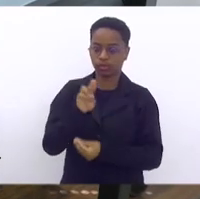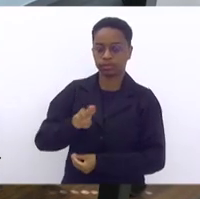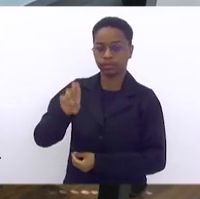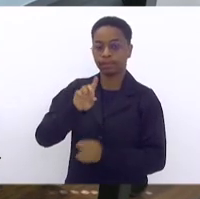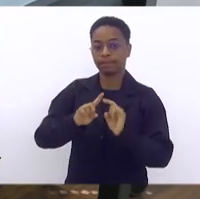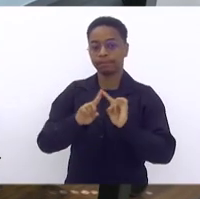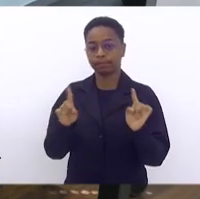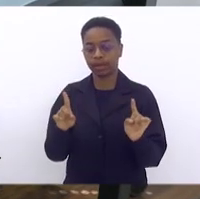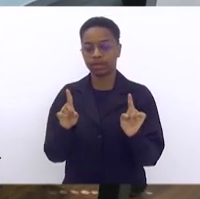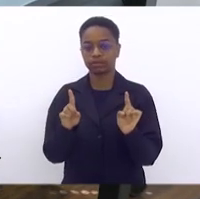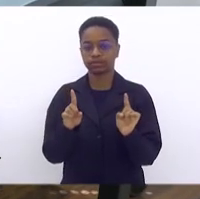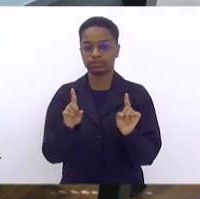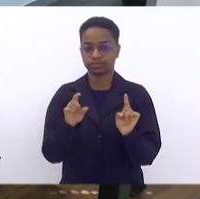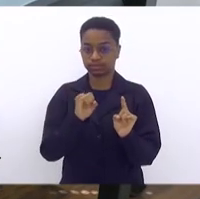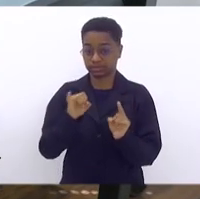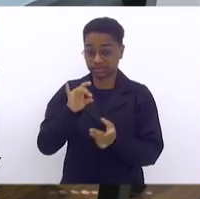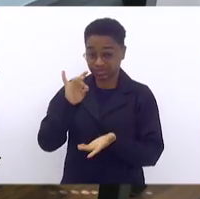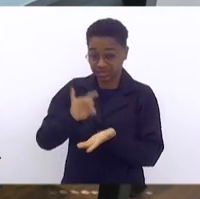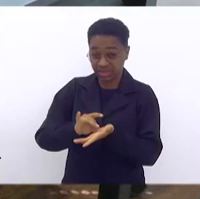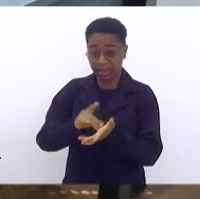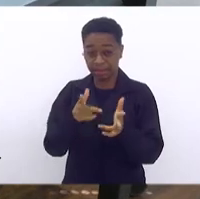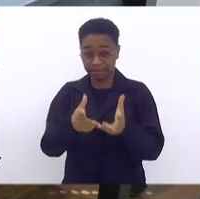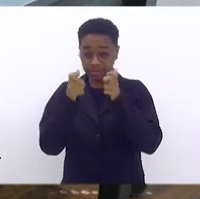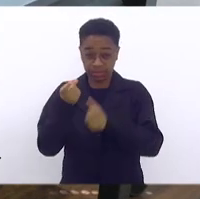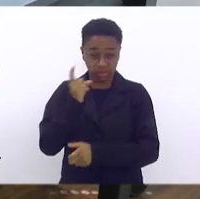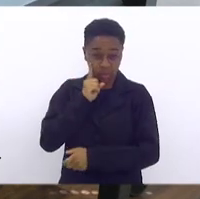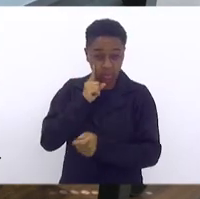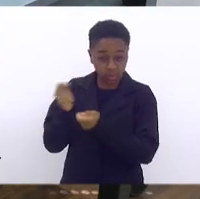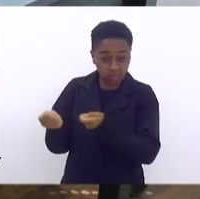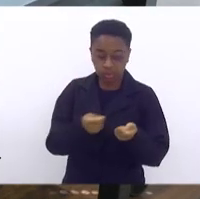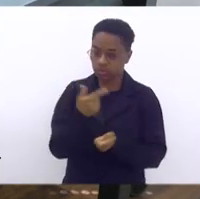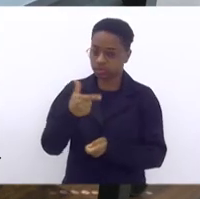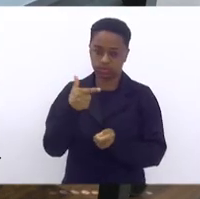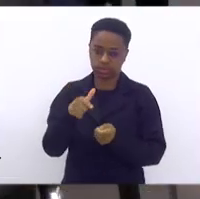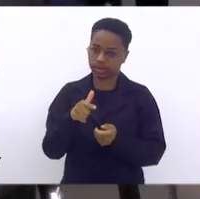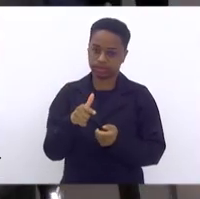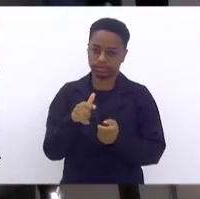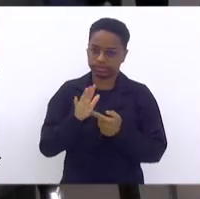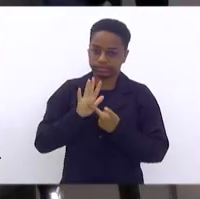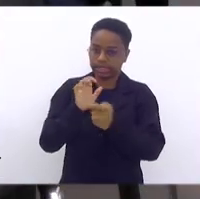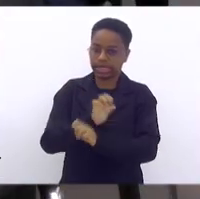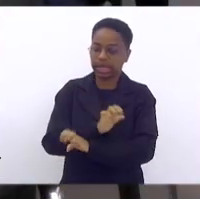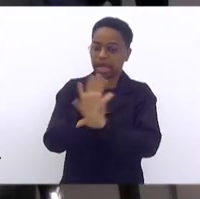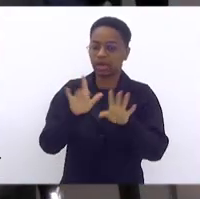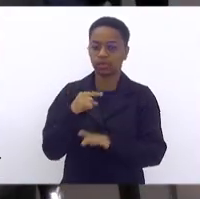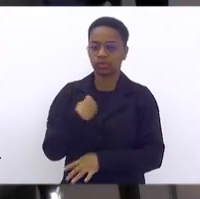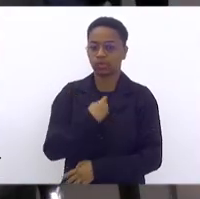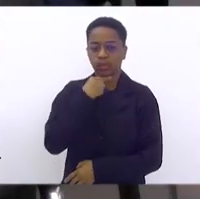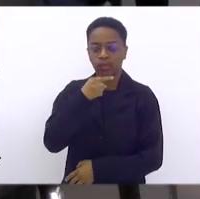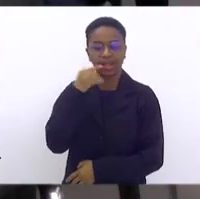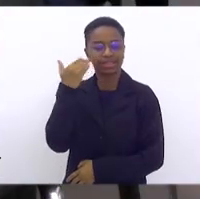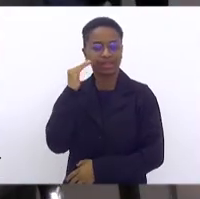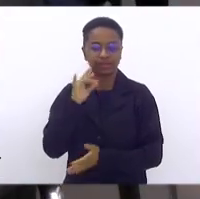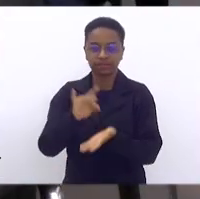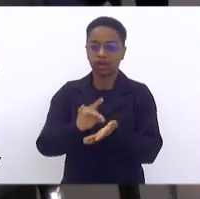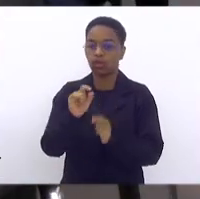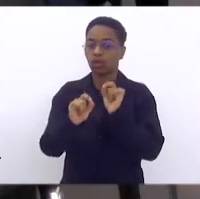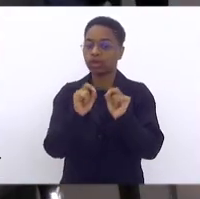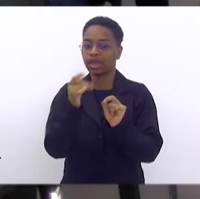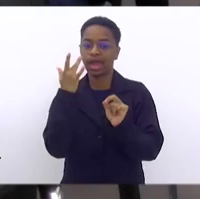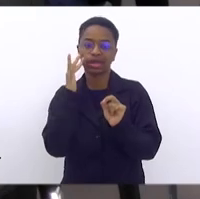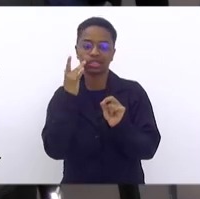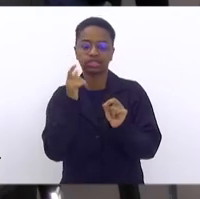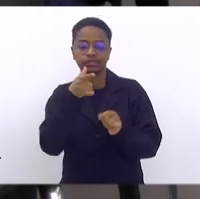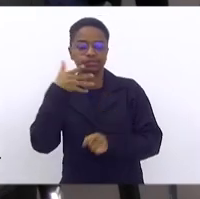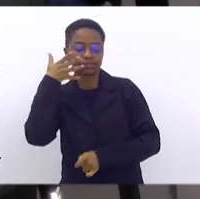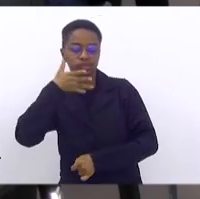quando a gente vai falar na prática, olhar na prática, não existe clareza nesse sentido para a gente entender o que aquela plataforma está julgando como